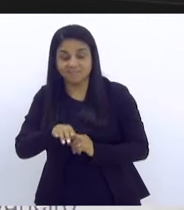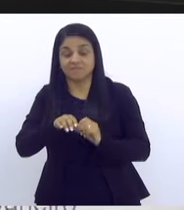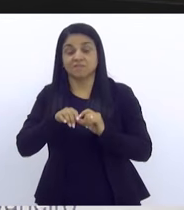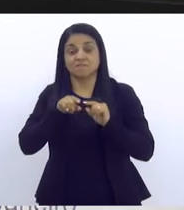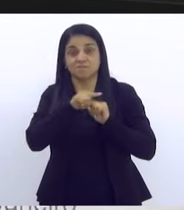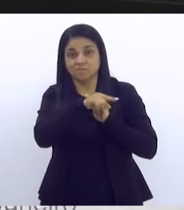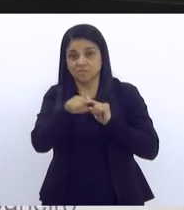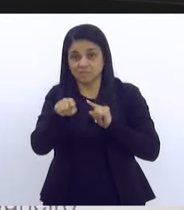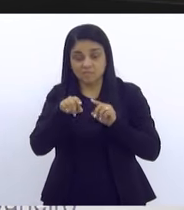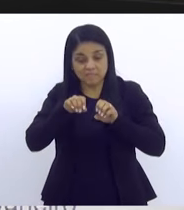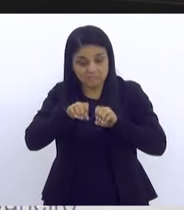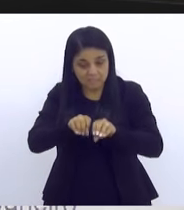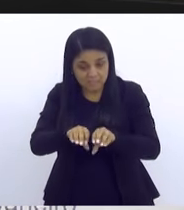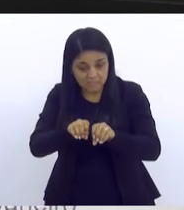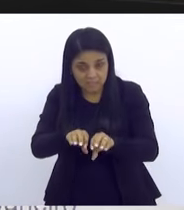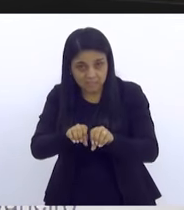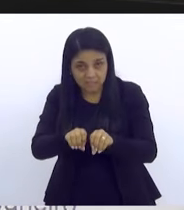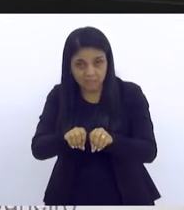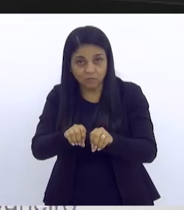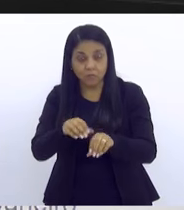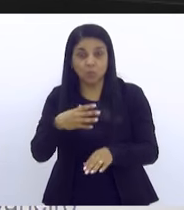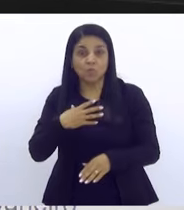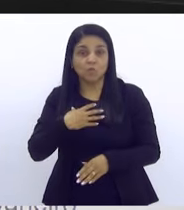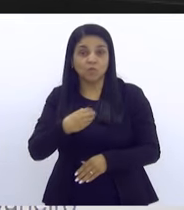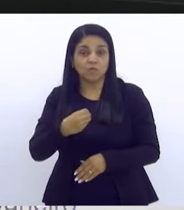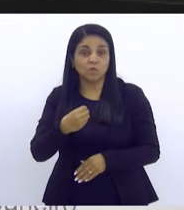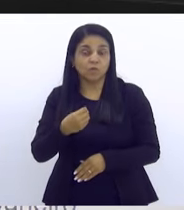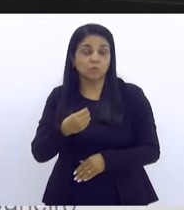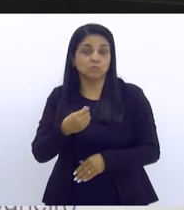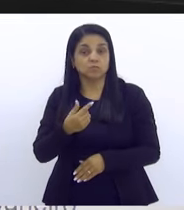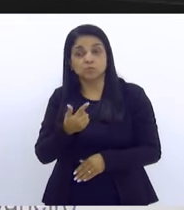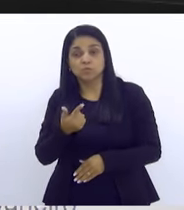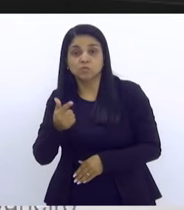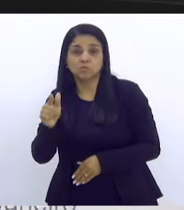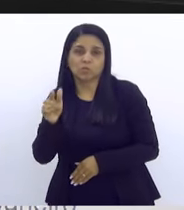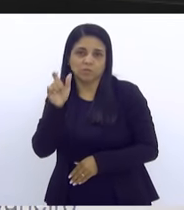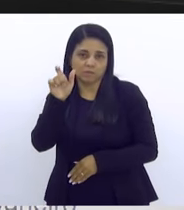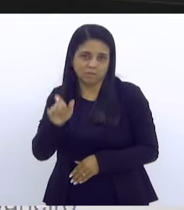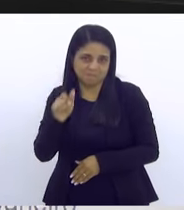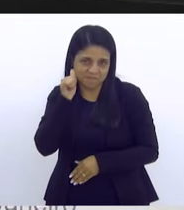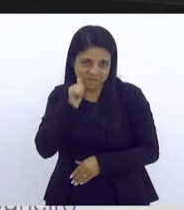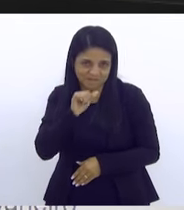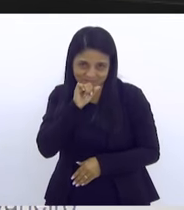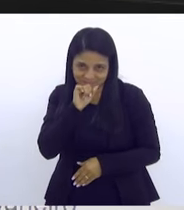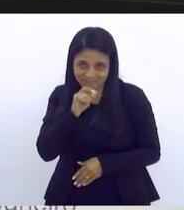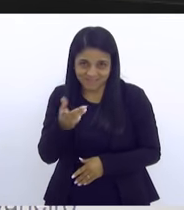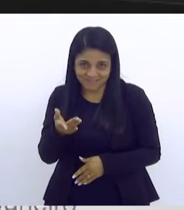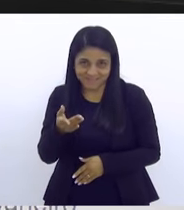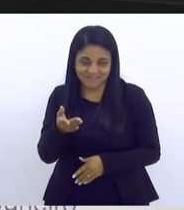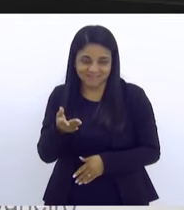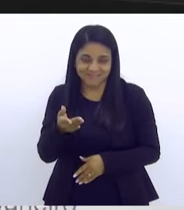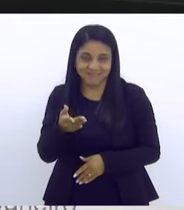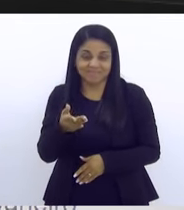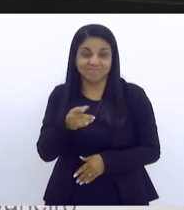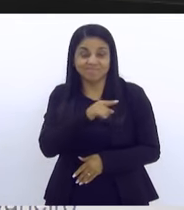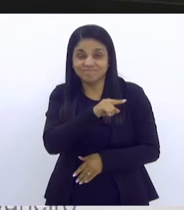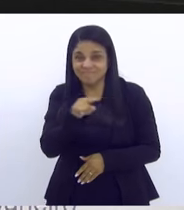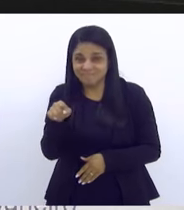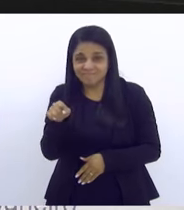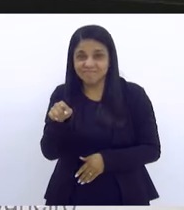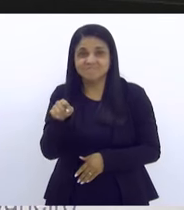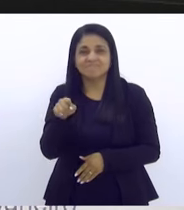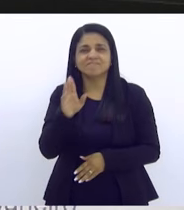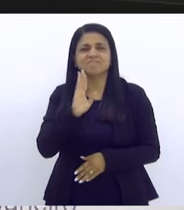ensinando o filho do outro, ou da outra. Vocês, muitas de